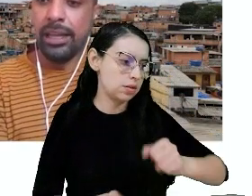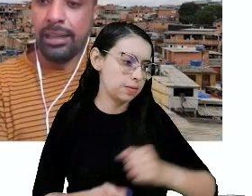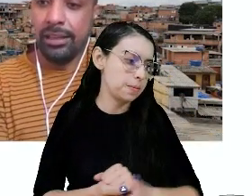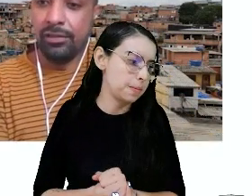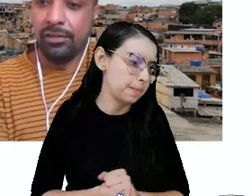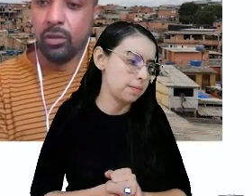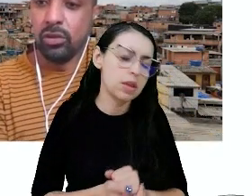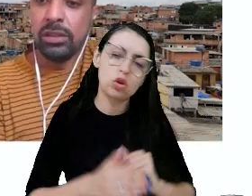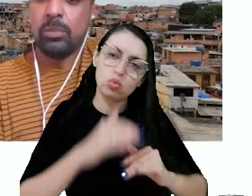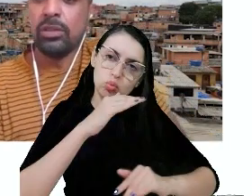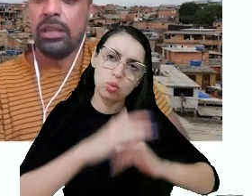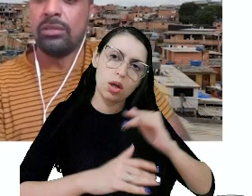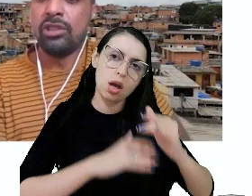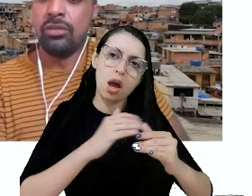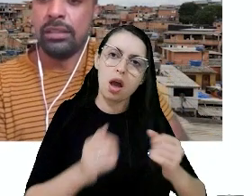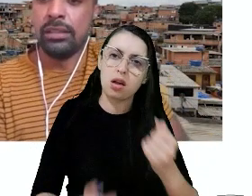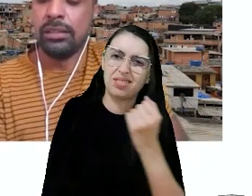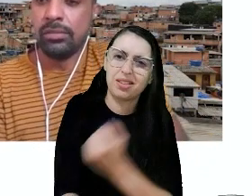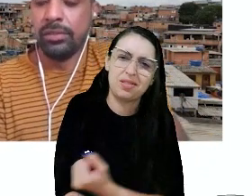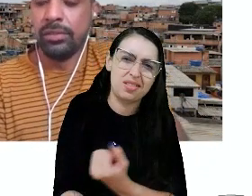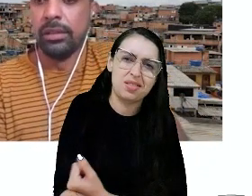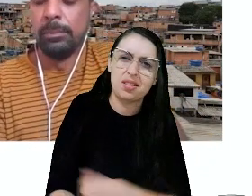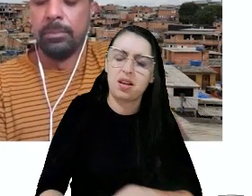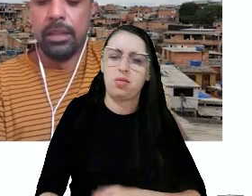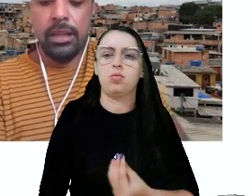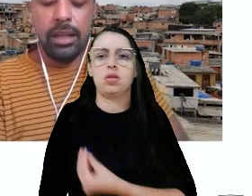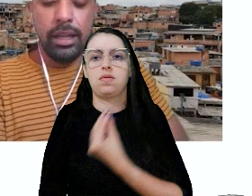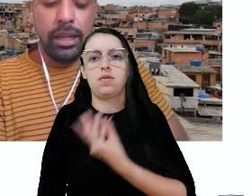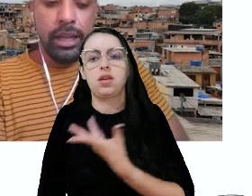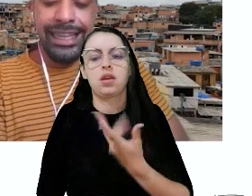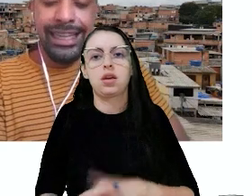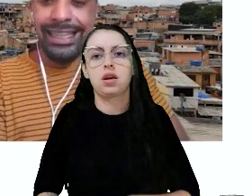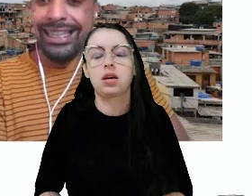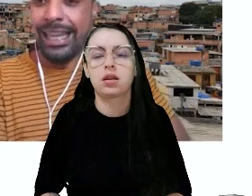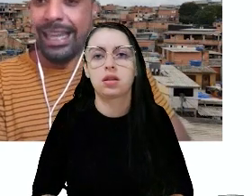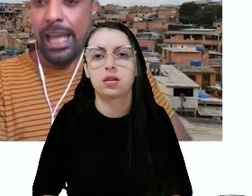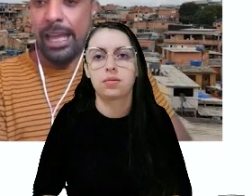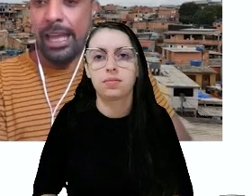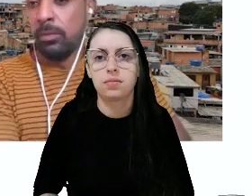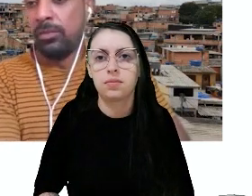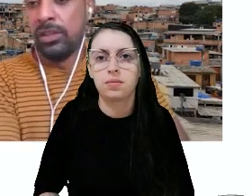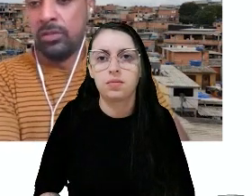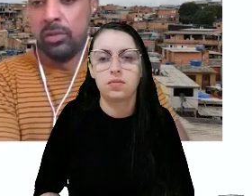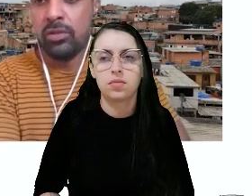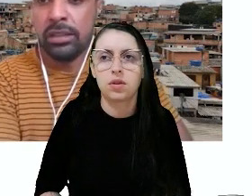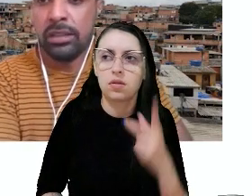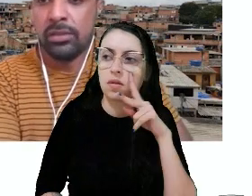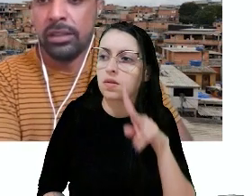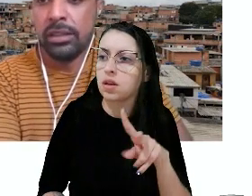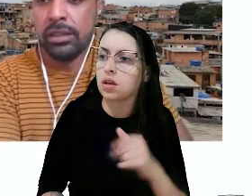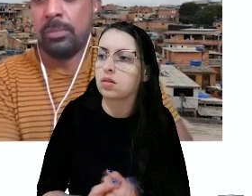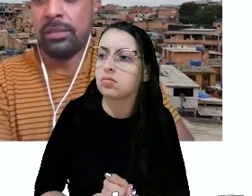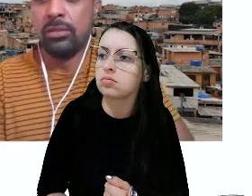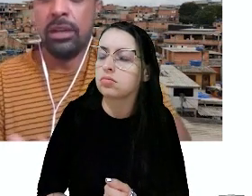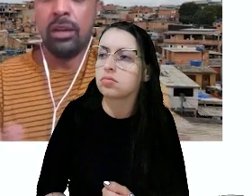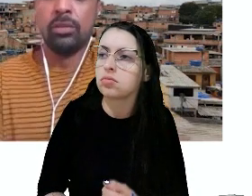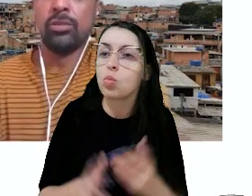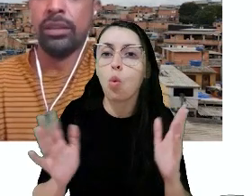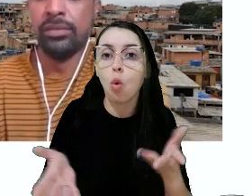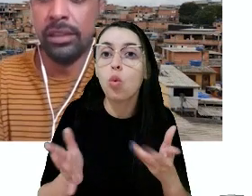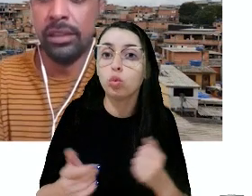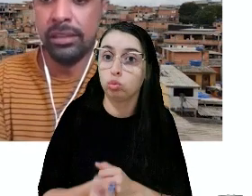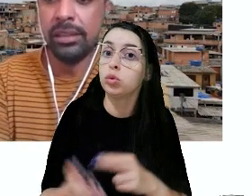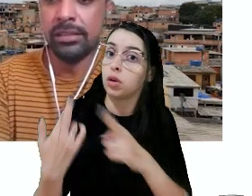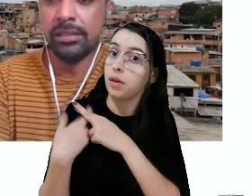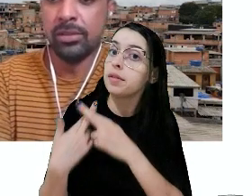Maestro, que viveu todo esse processo de drogadição na vida, e que era visto como escória da sociedade, para se